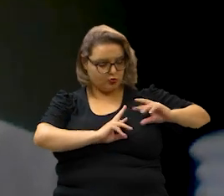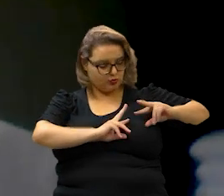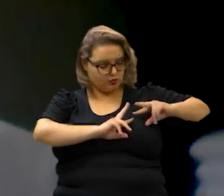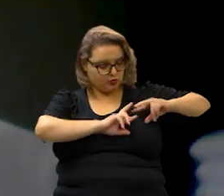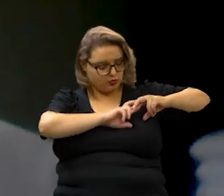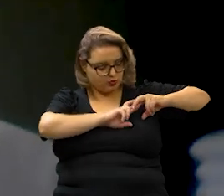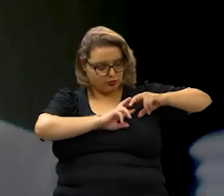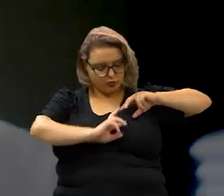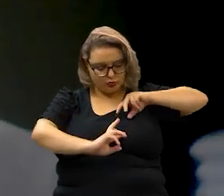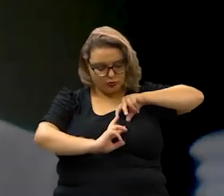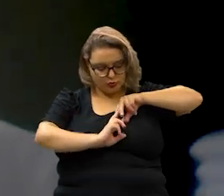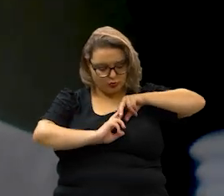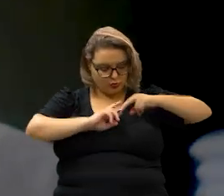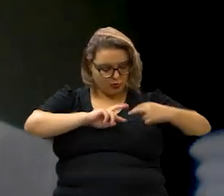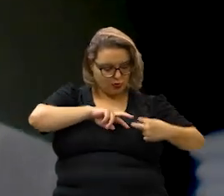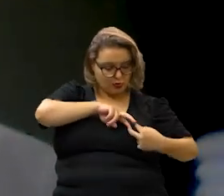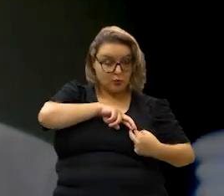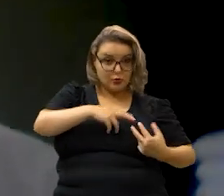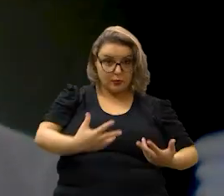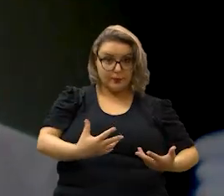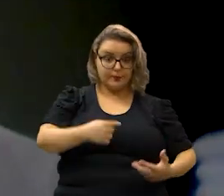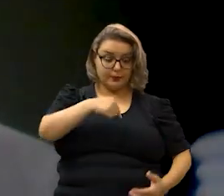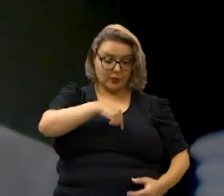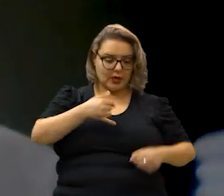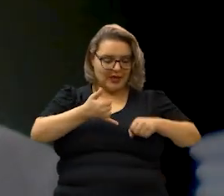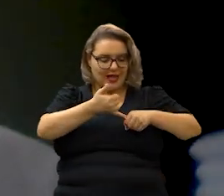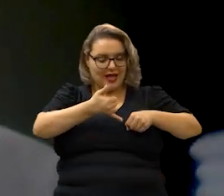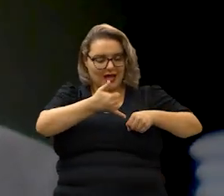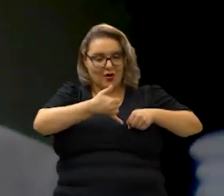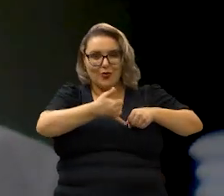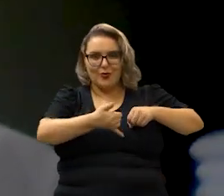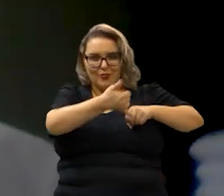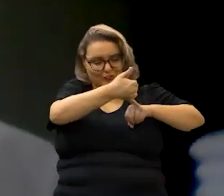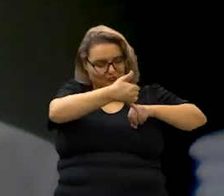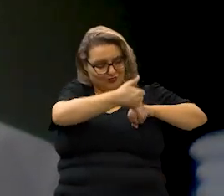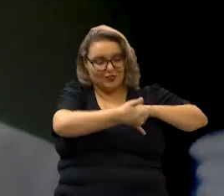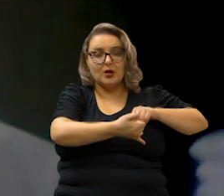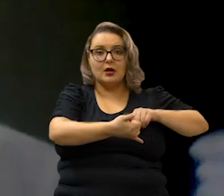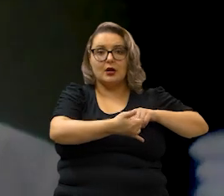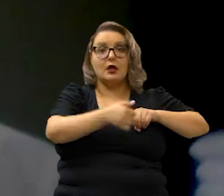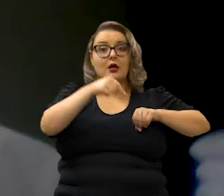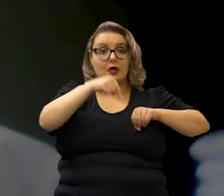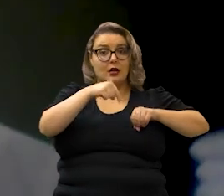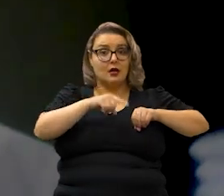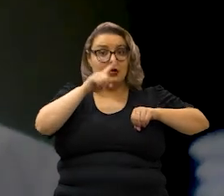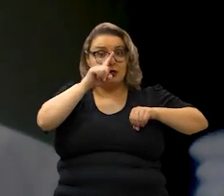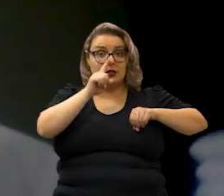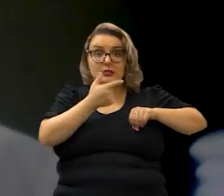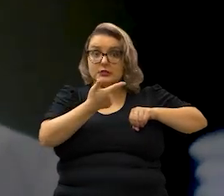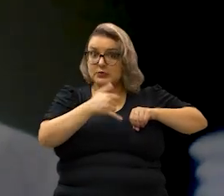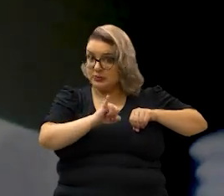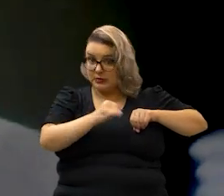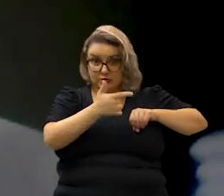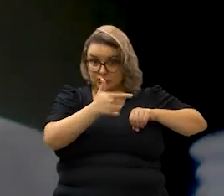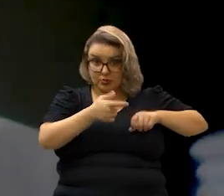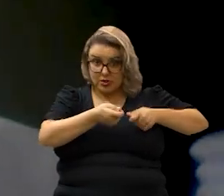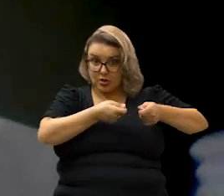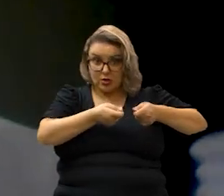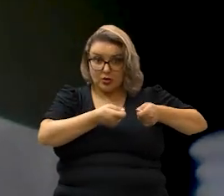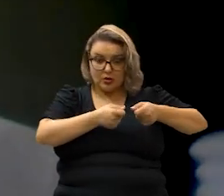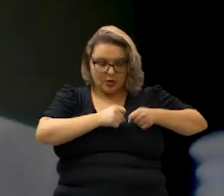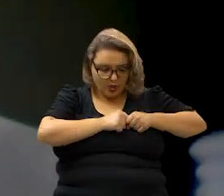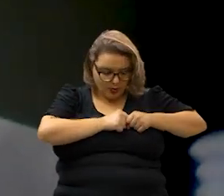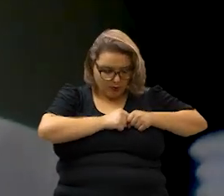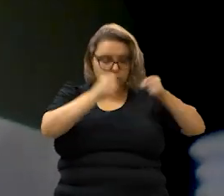determinado momento, motivado por, sobretudo, estes fatores de risco, se não estiverem bem controlados,